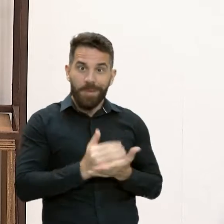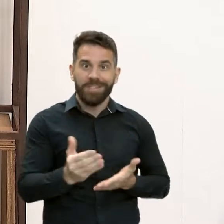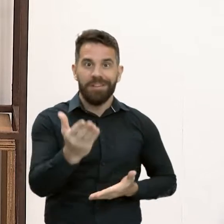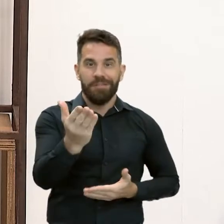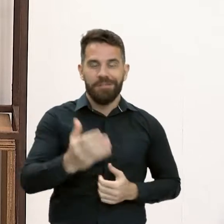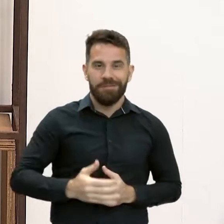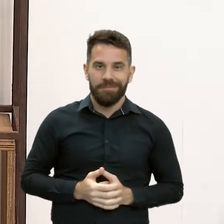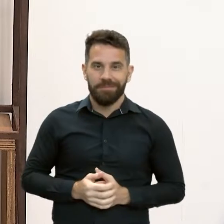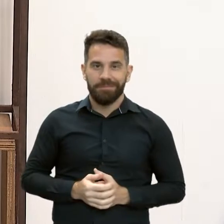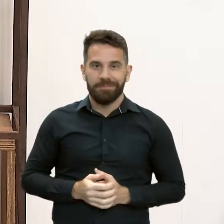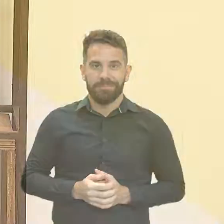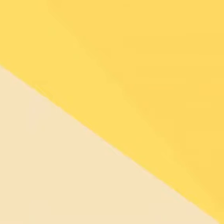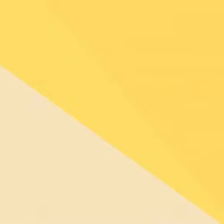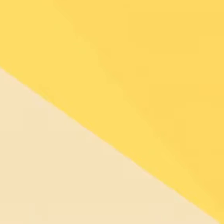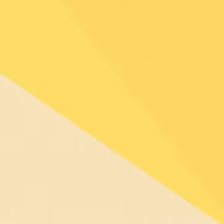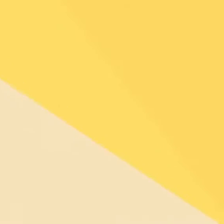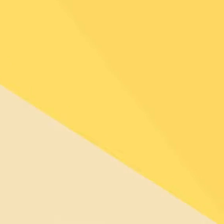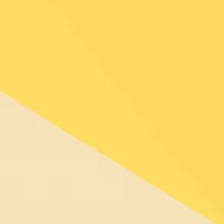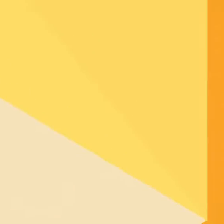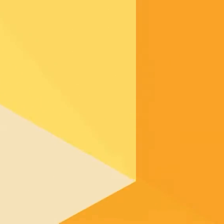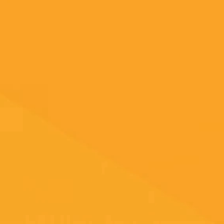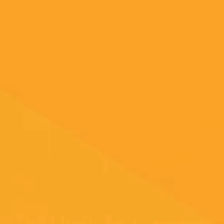ar.